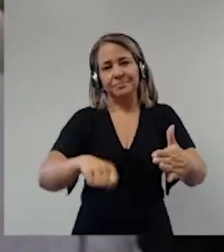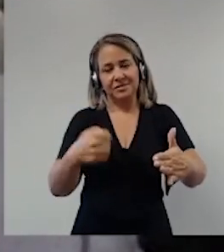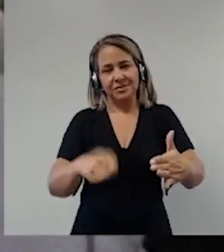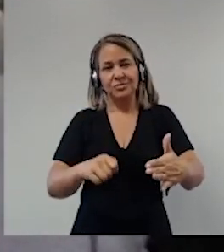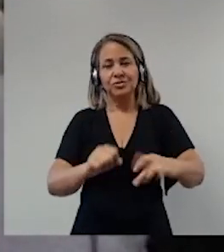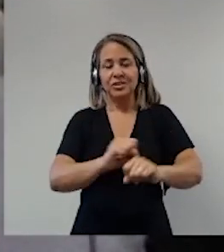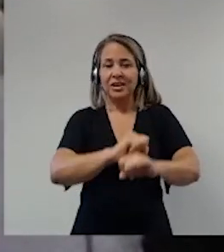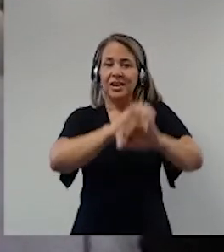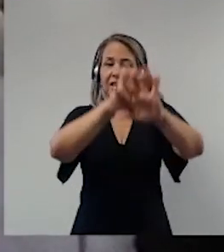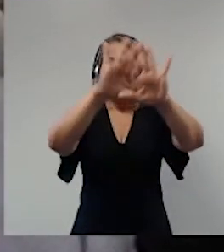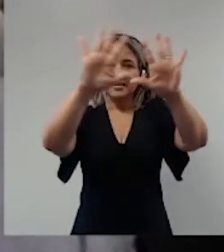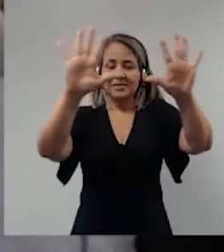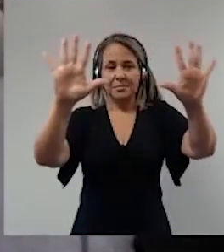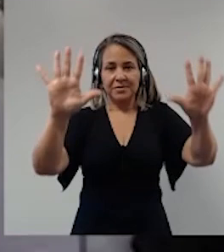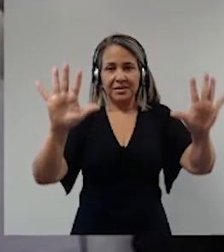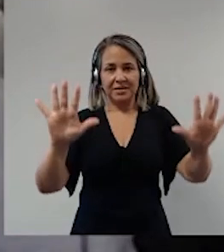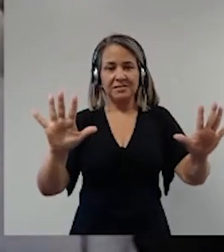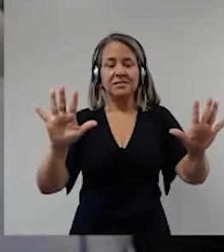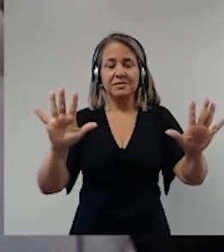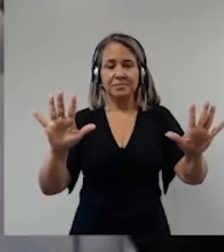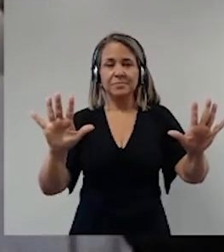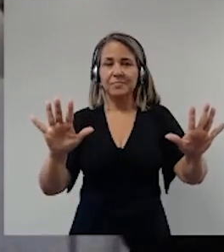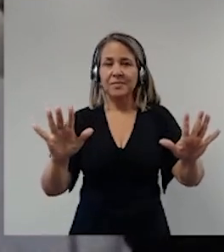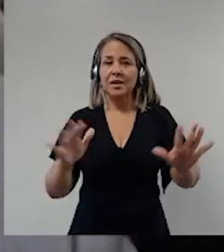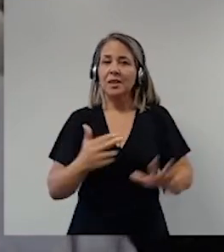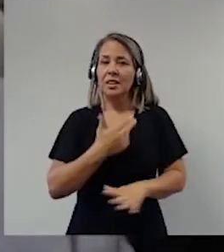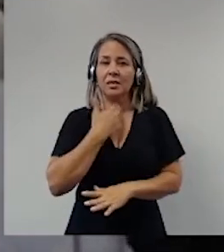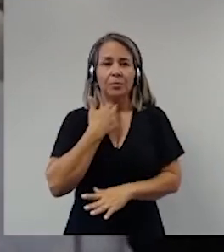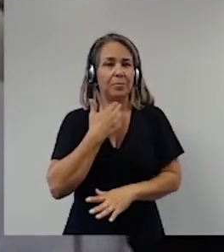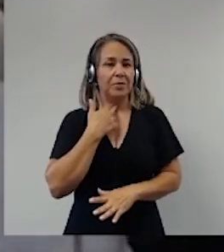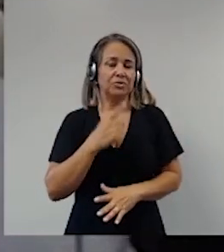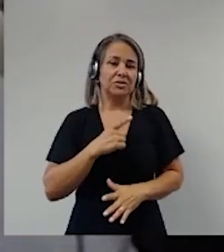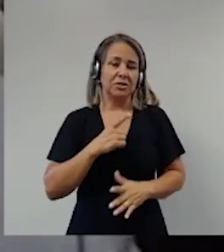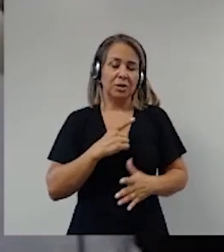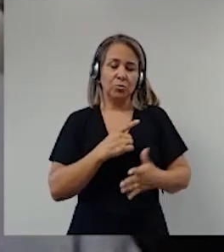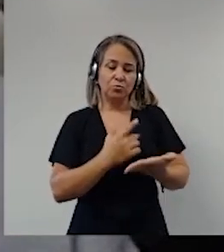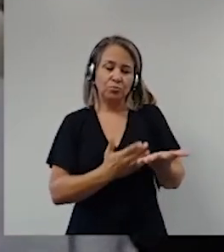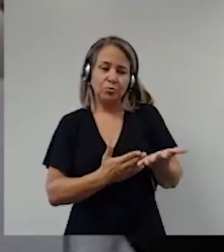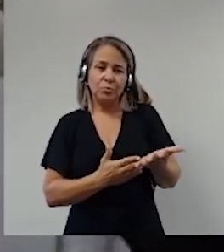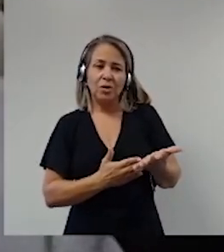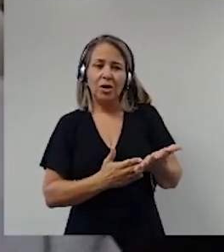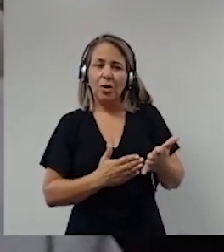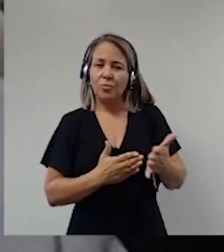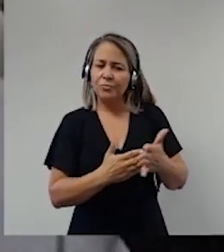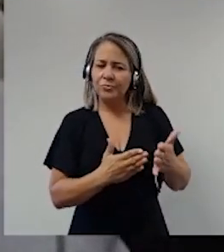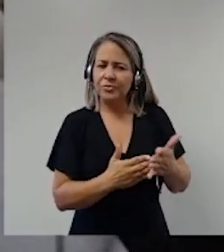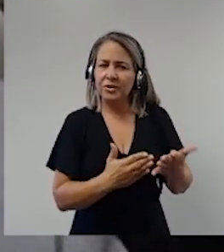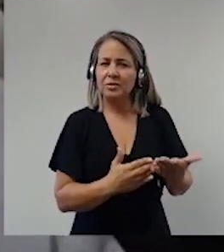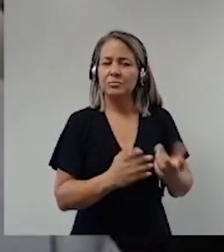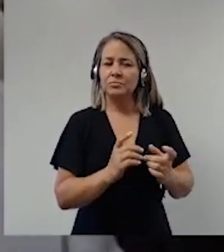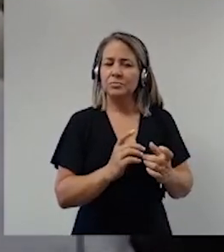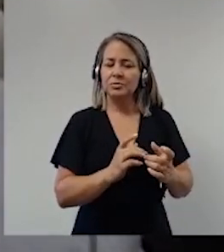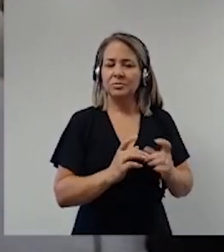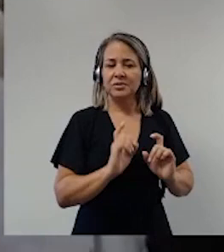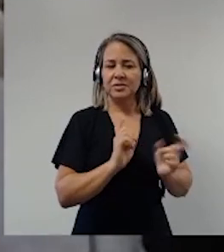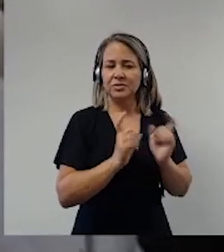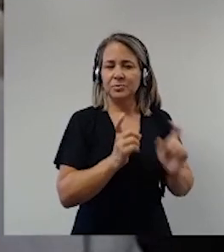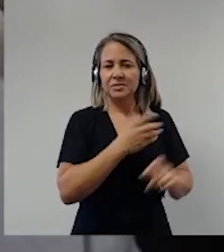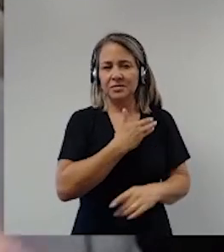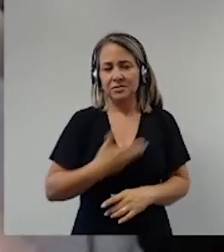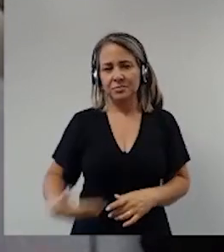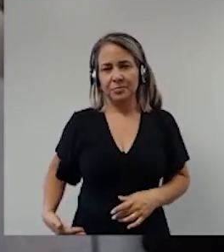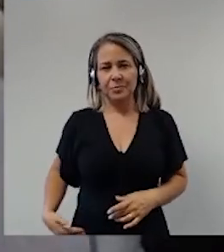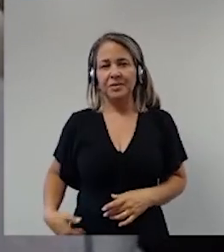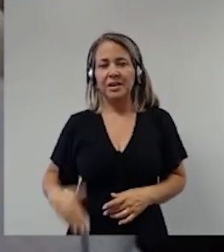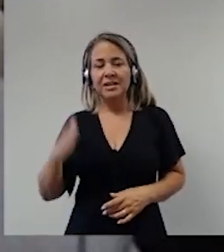essa transparência não passe por um crivo, por um filtro da administração pública, no sentido